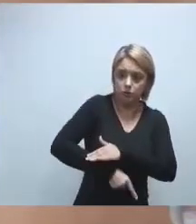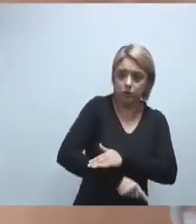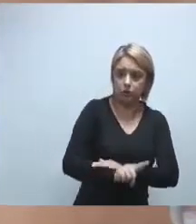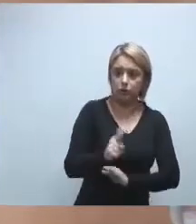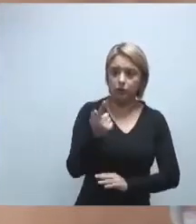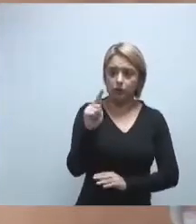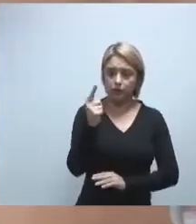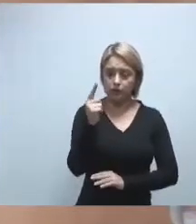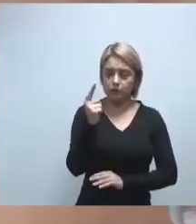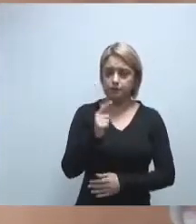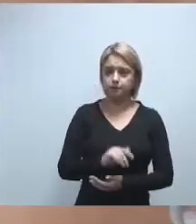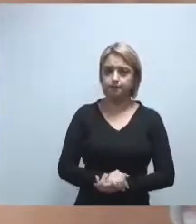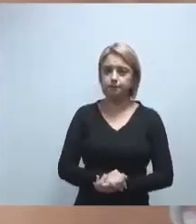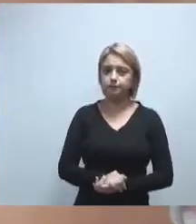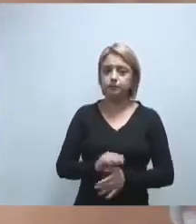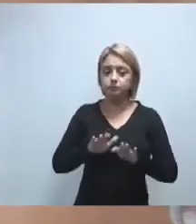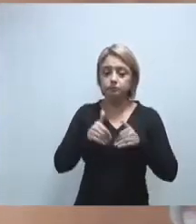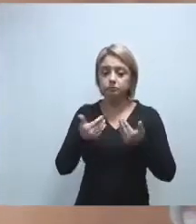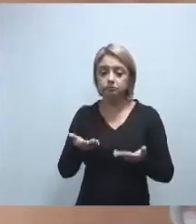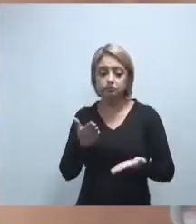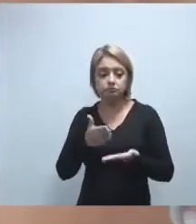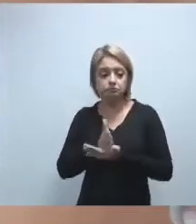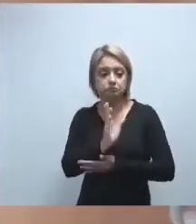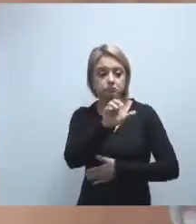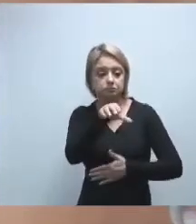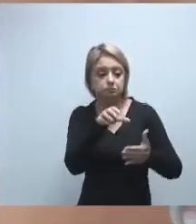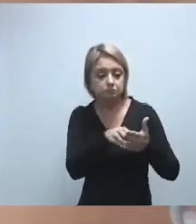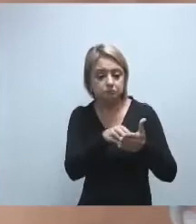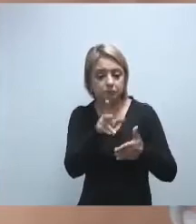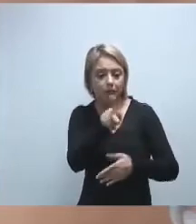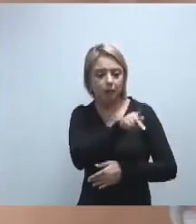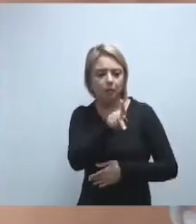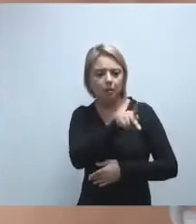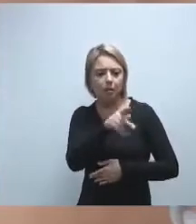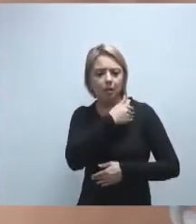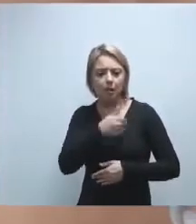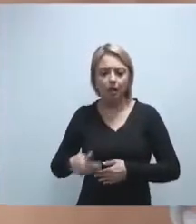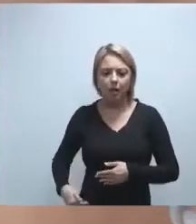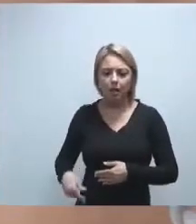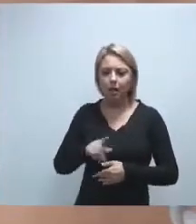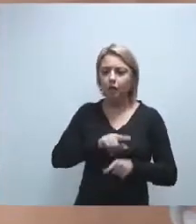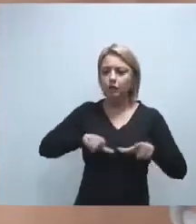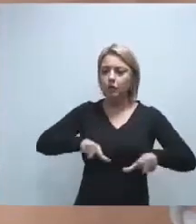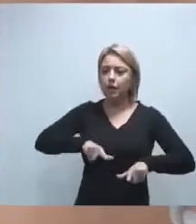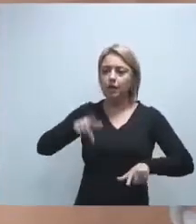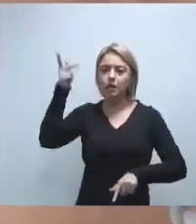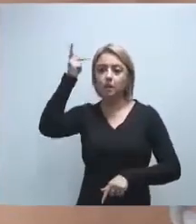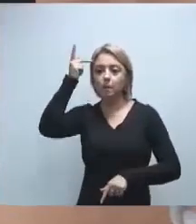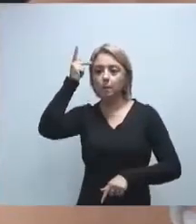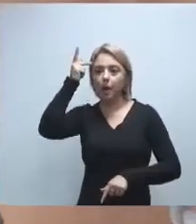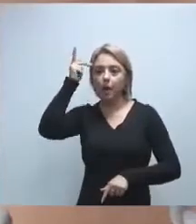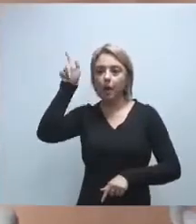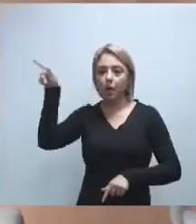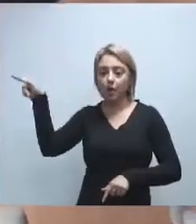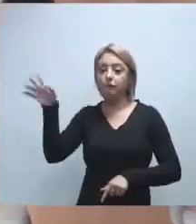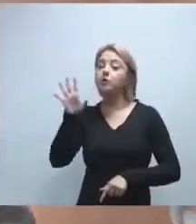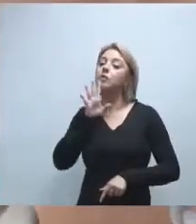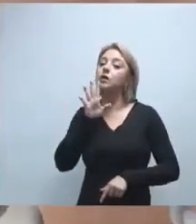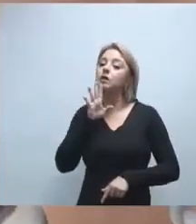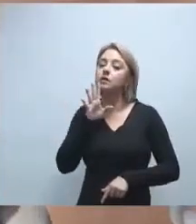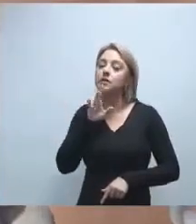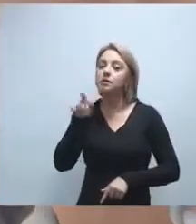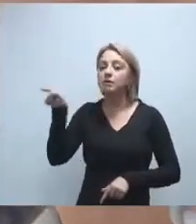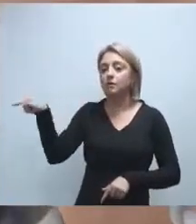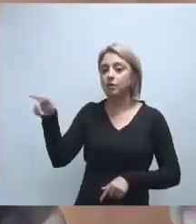goiás quando eu passei no concurso procurador da república e fui para são paulo e foi que eu conheci o